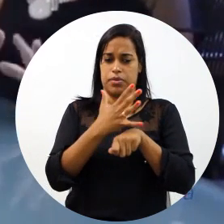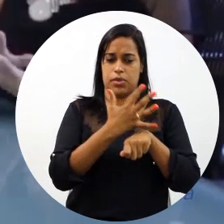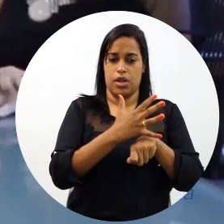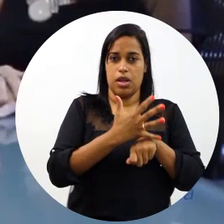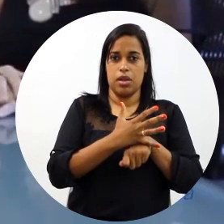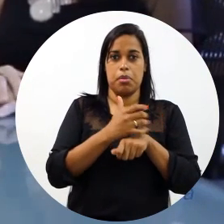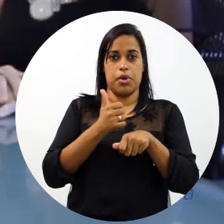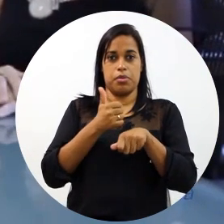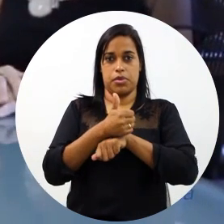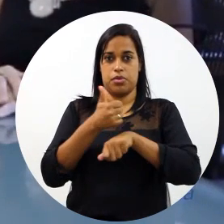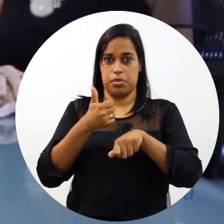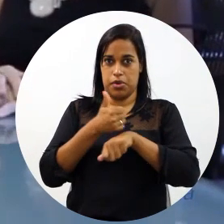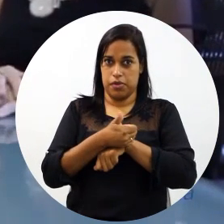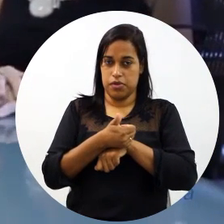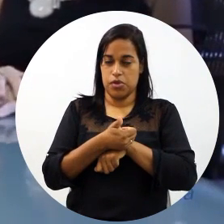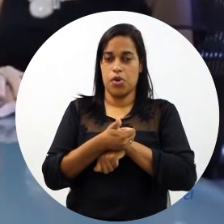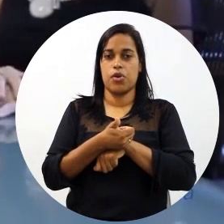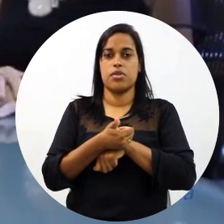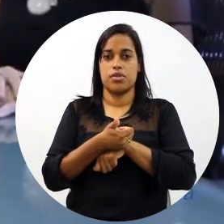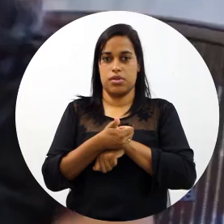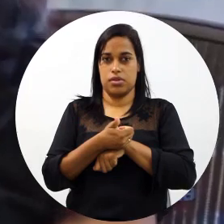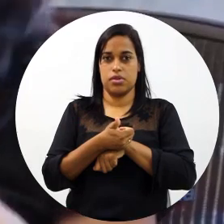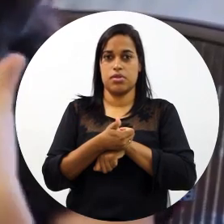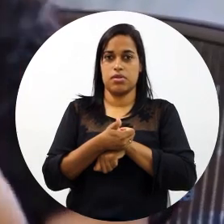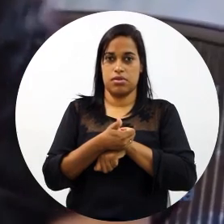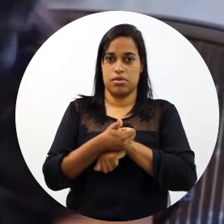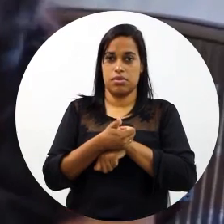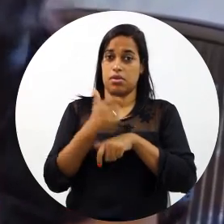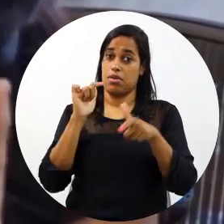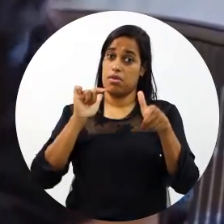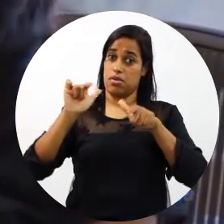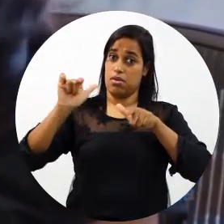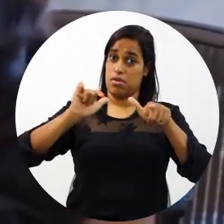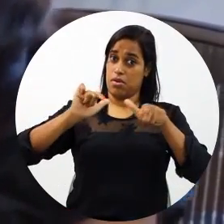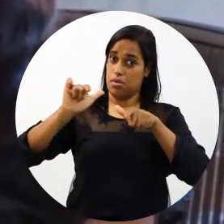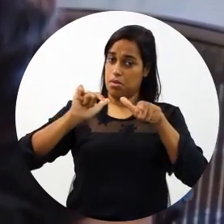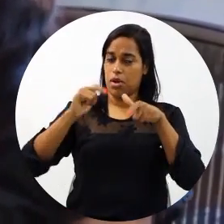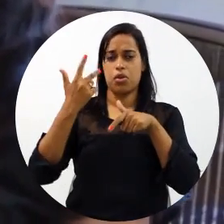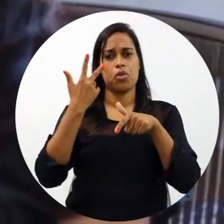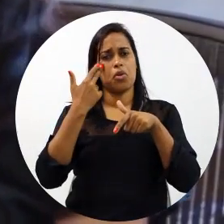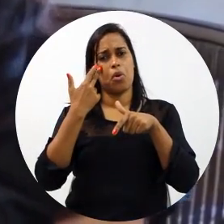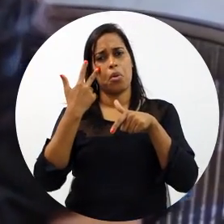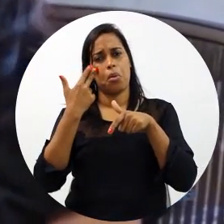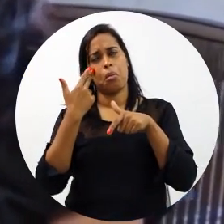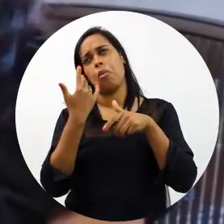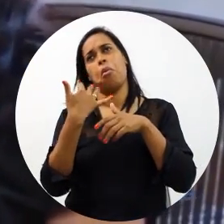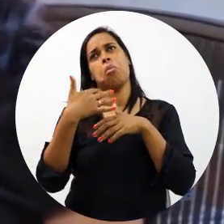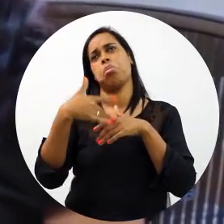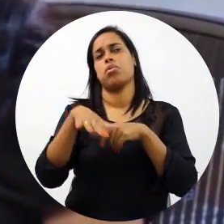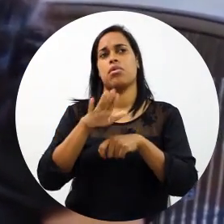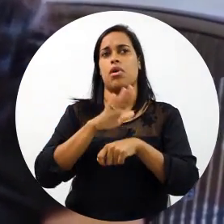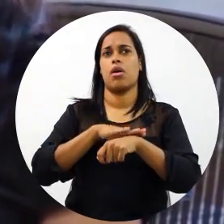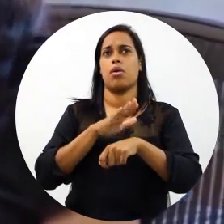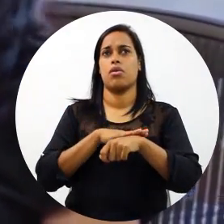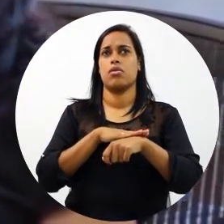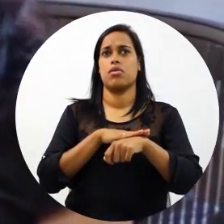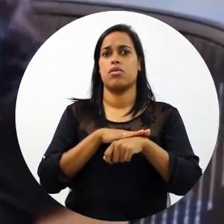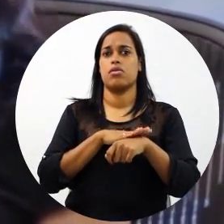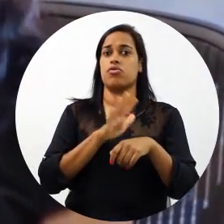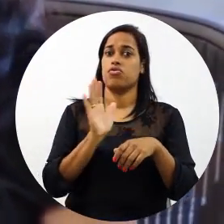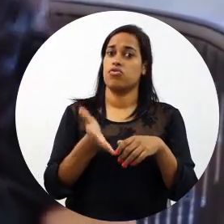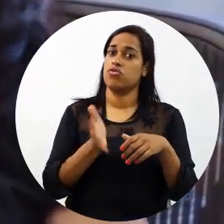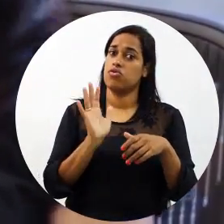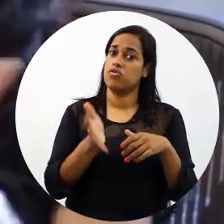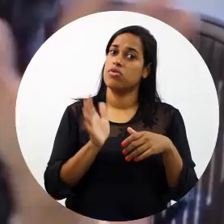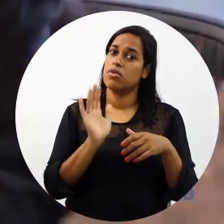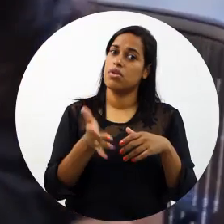para supervisores no nível de trabalho normal, e aí lá para as tantas a gente já